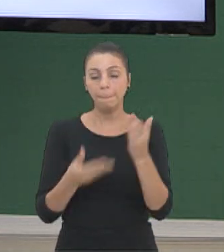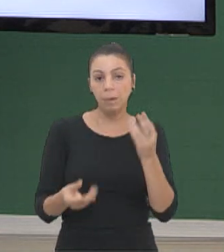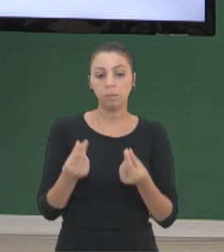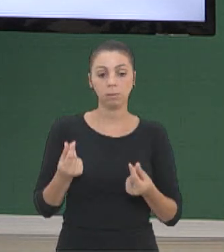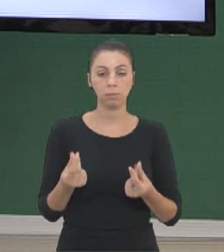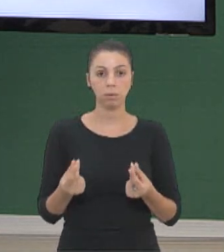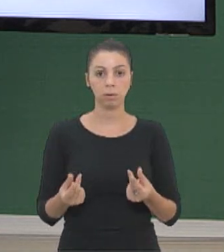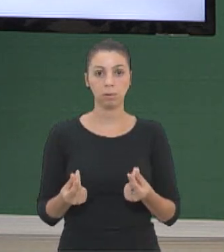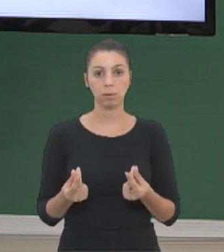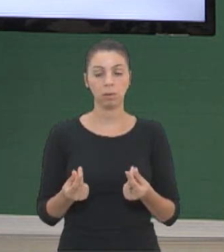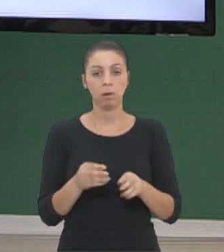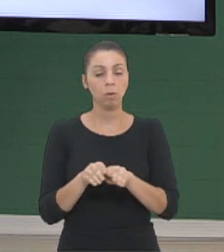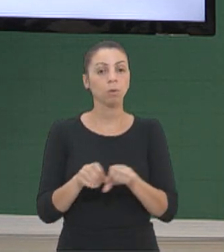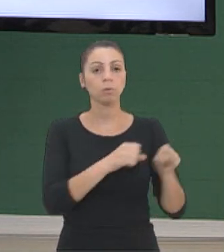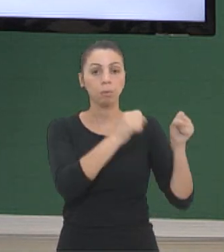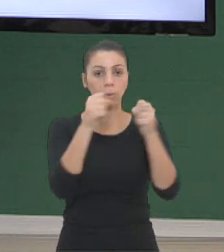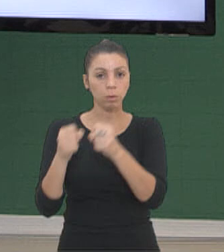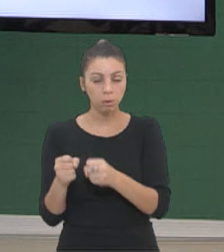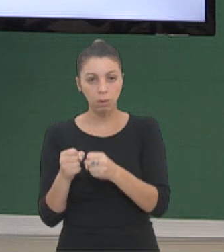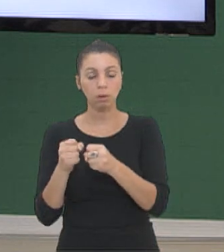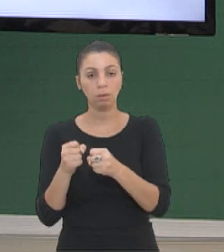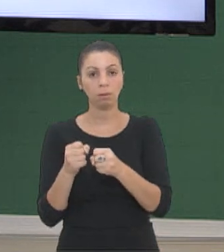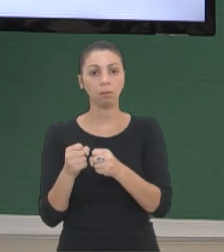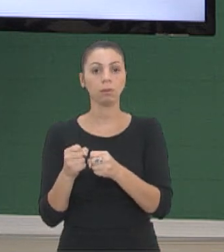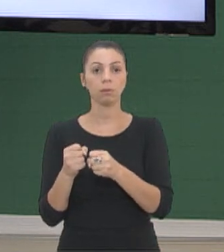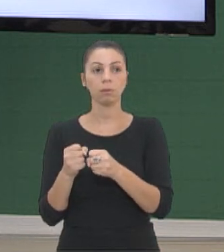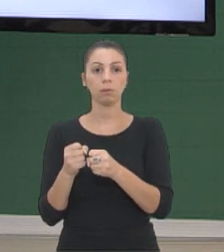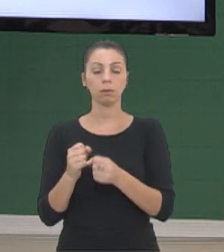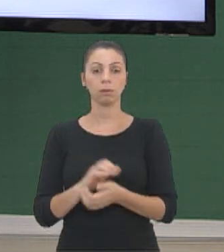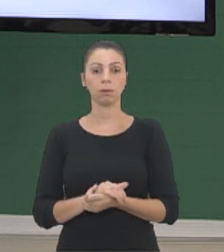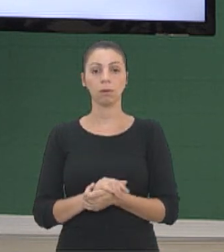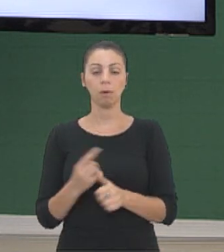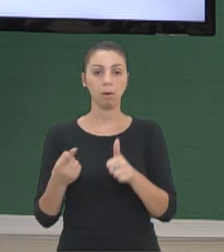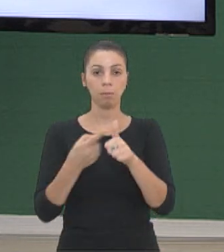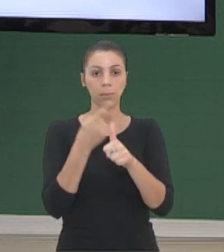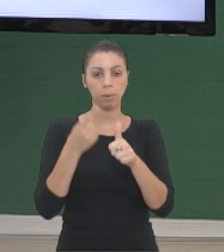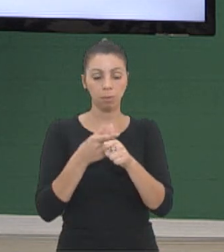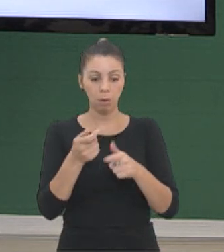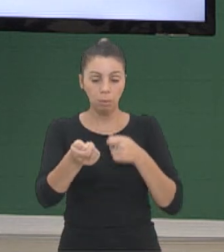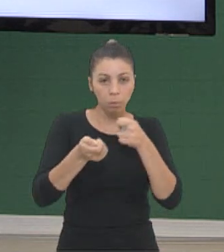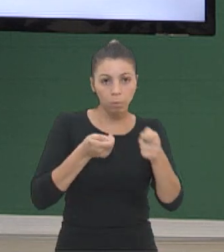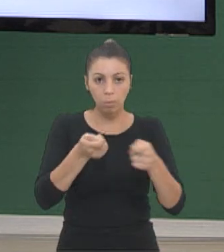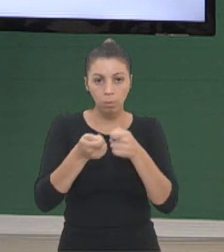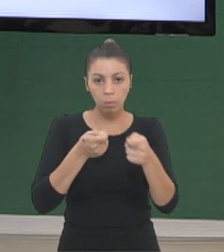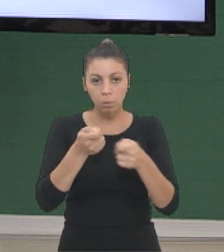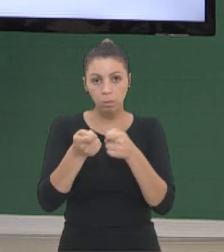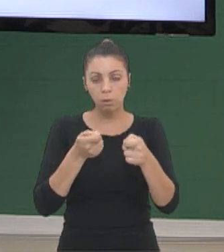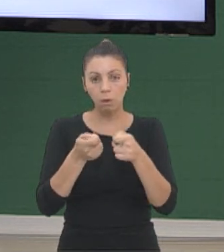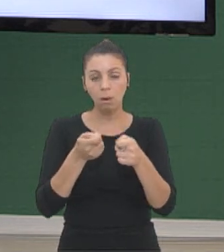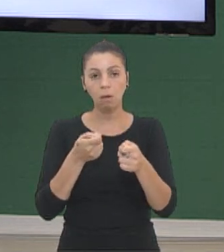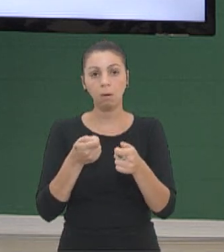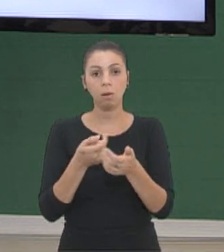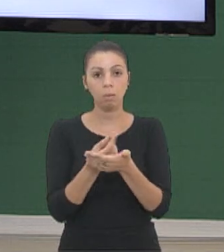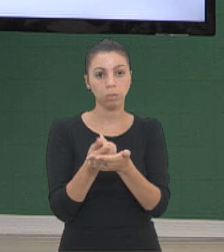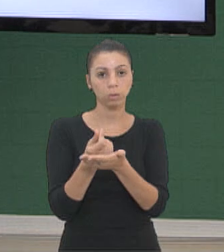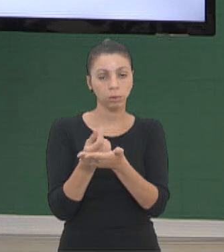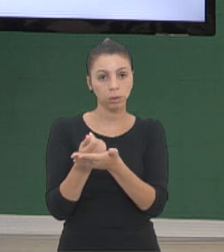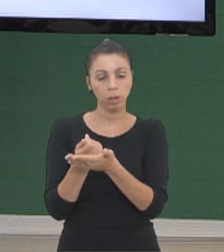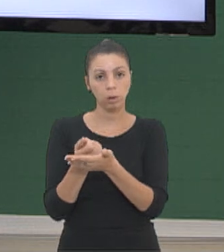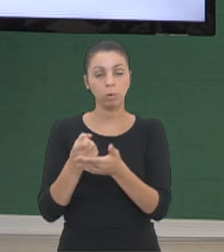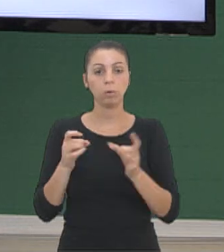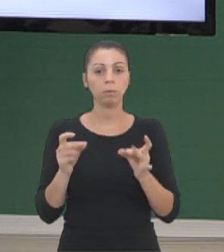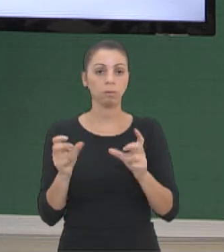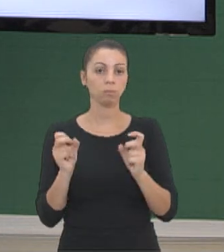população. Então, uma das primeiras medidas é controlar o preço do que se